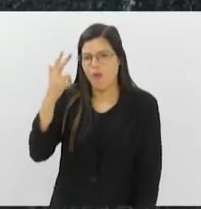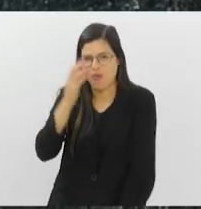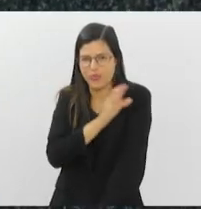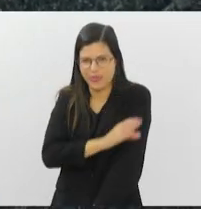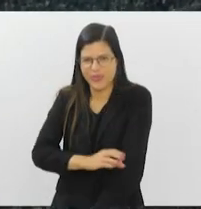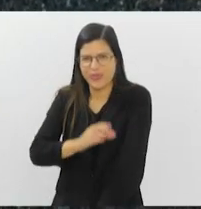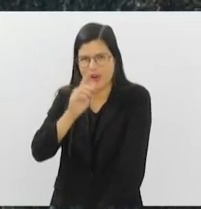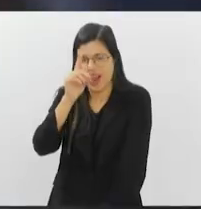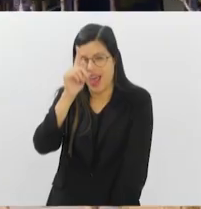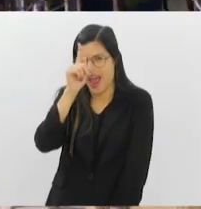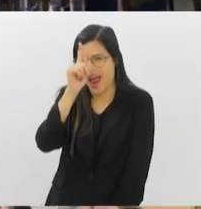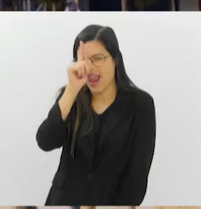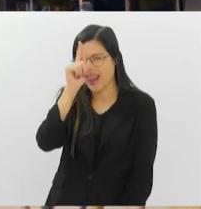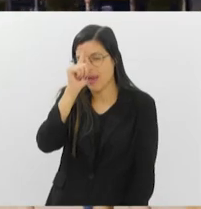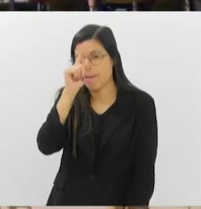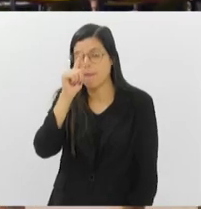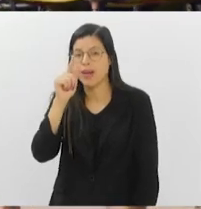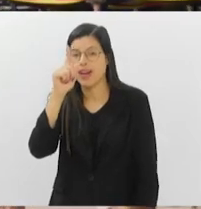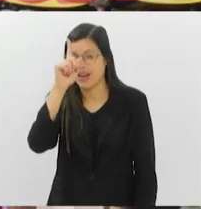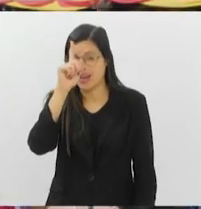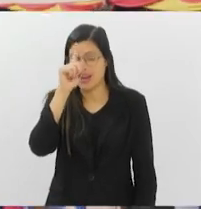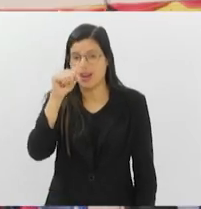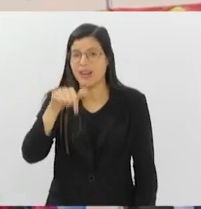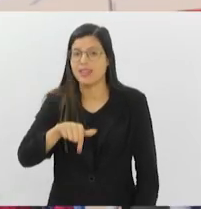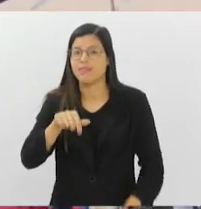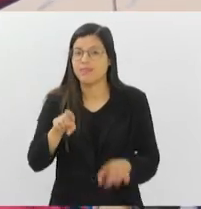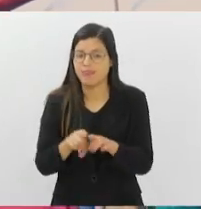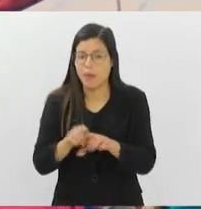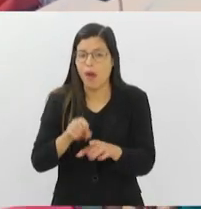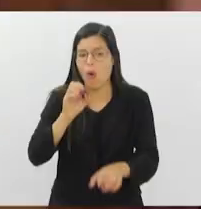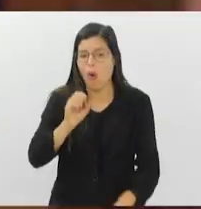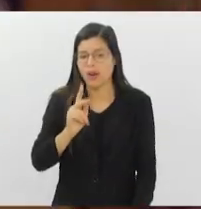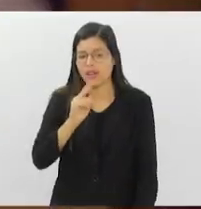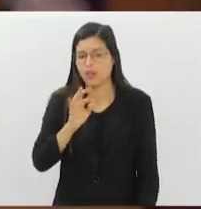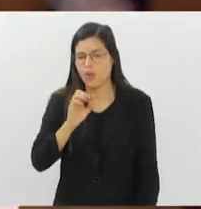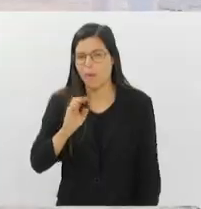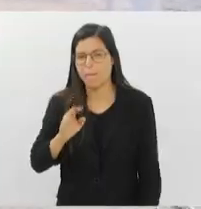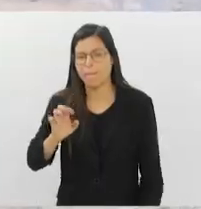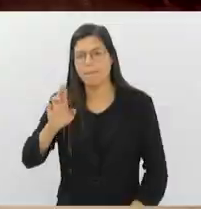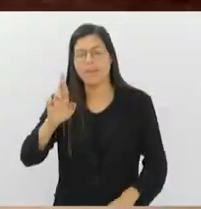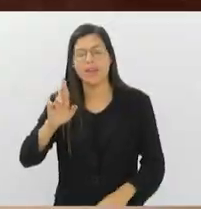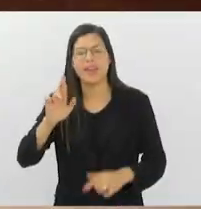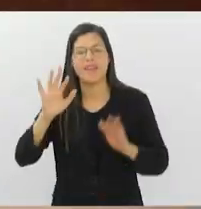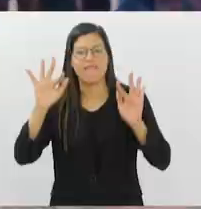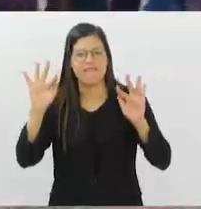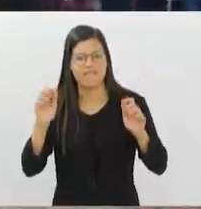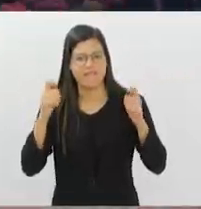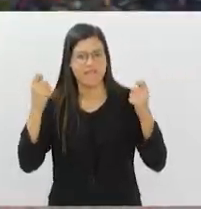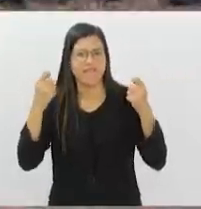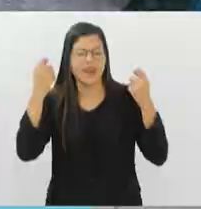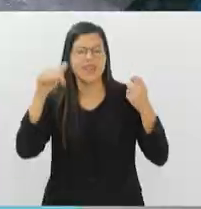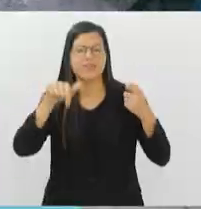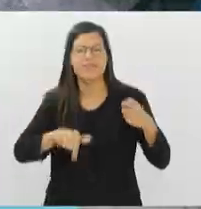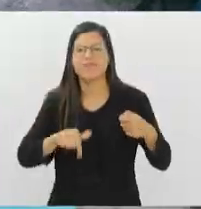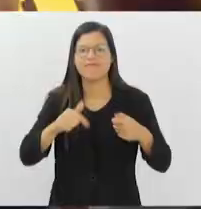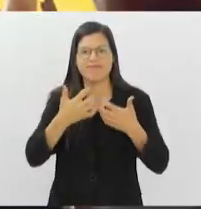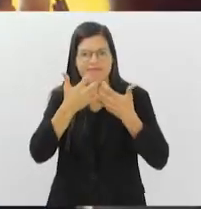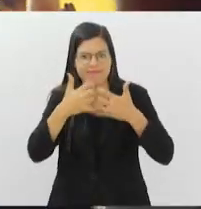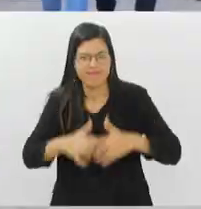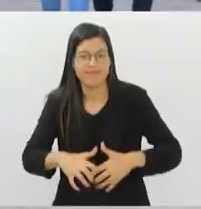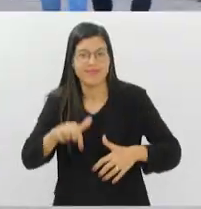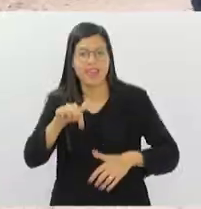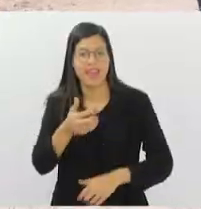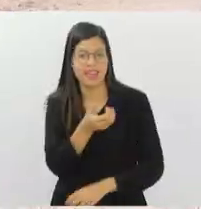próxima edição da October Fest Petrópolis promete agitar a cidade Serrana com uma programação musical bastante variada a